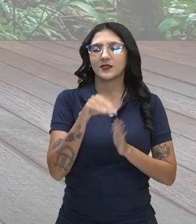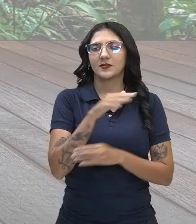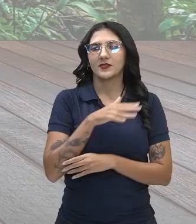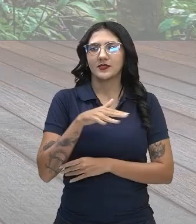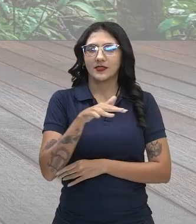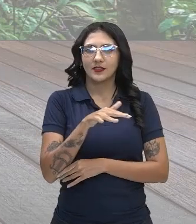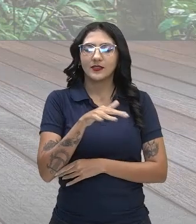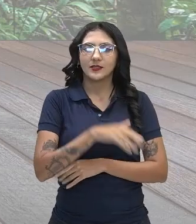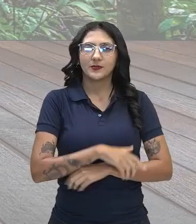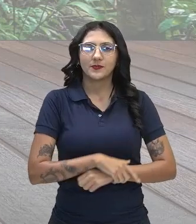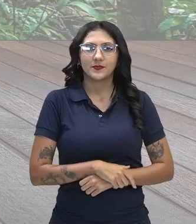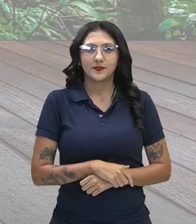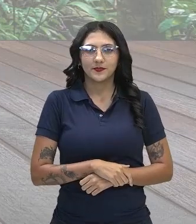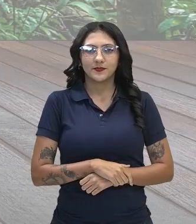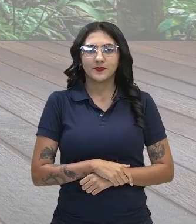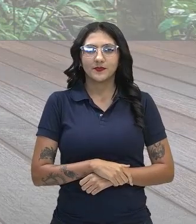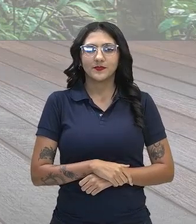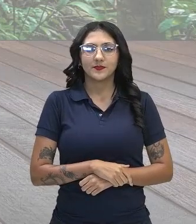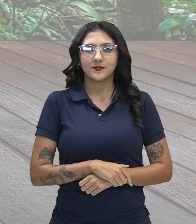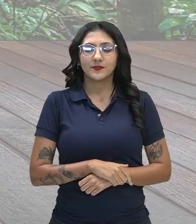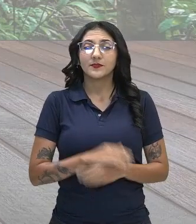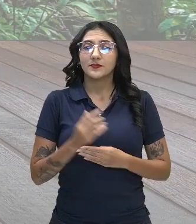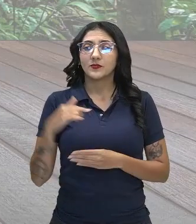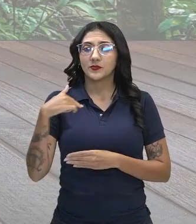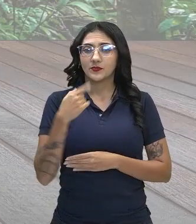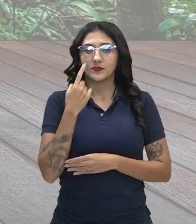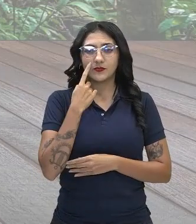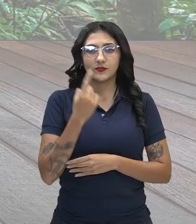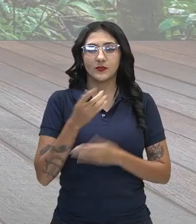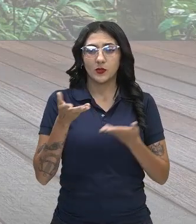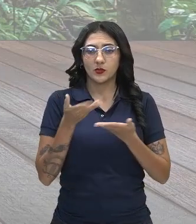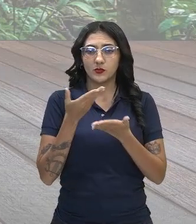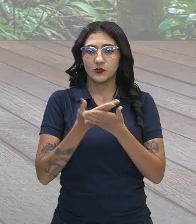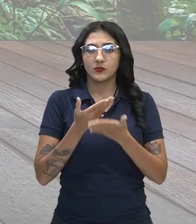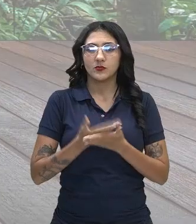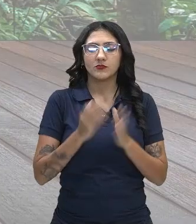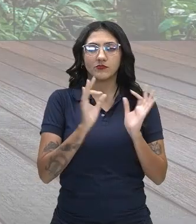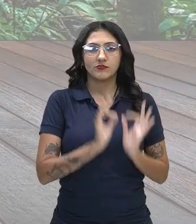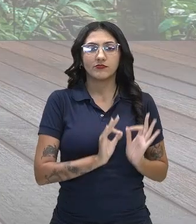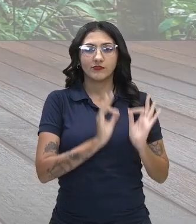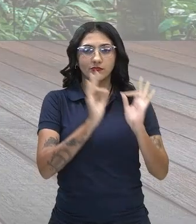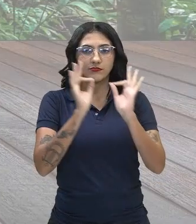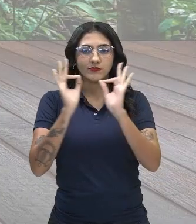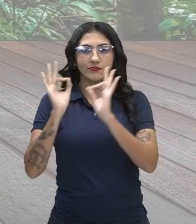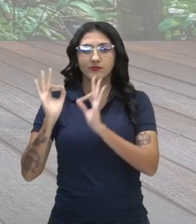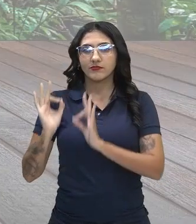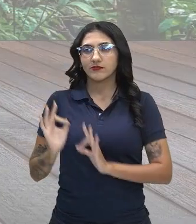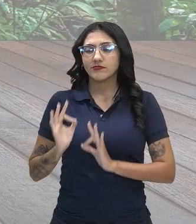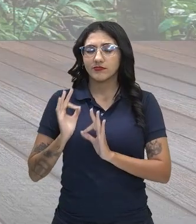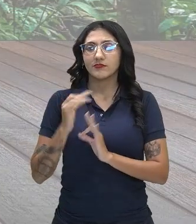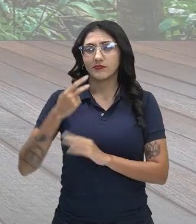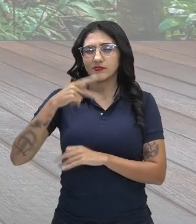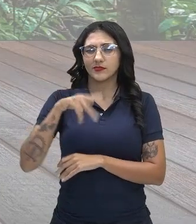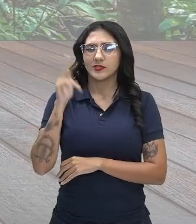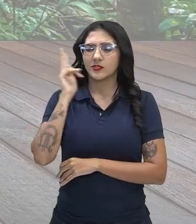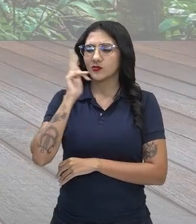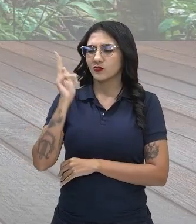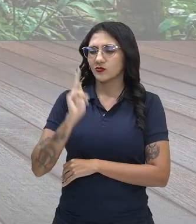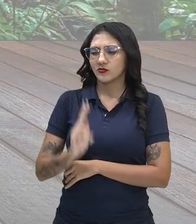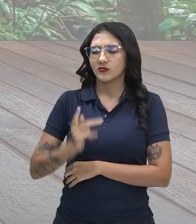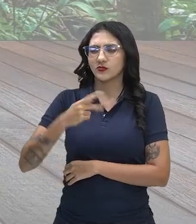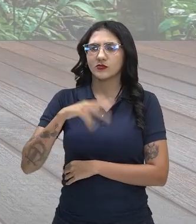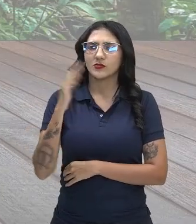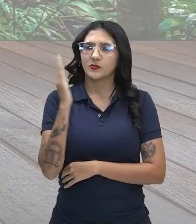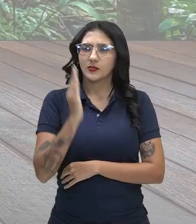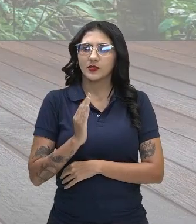Exatamente. E nós vamos observar aqui ao longo da nossa aula que durante a história do Brasil, o Estado brasileiro